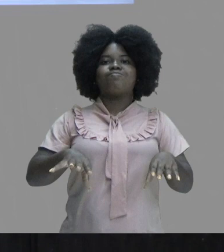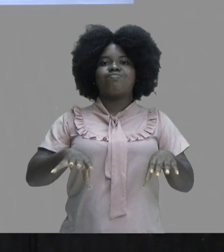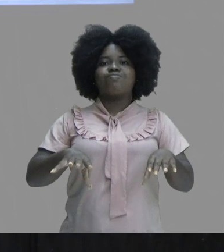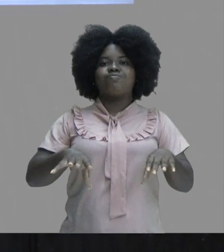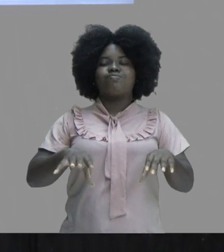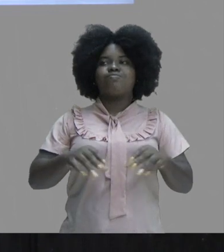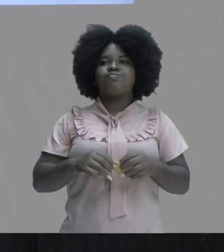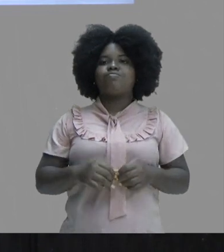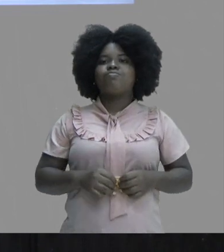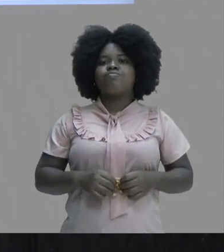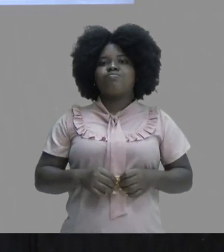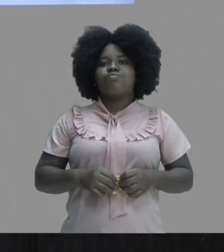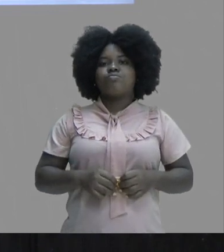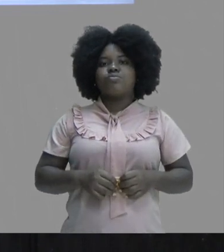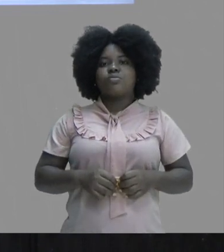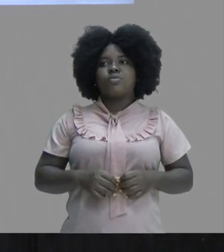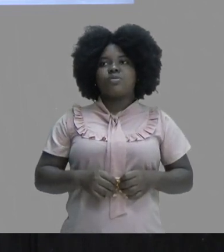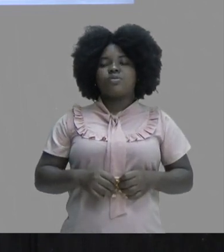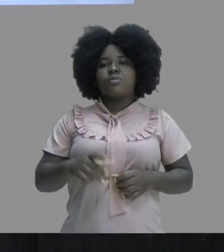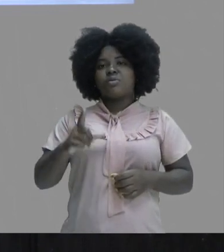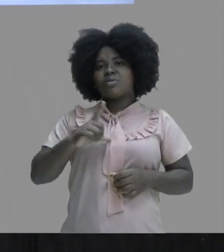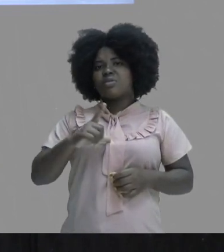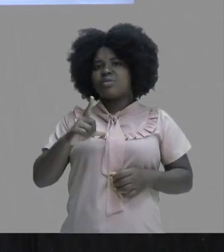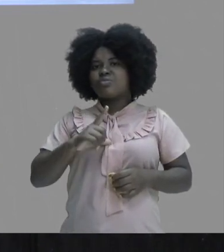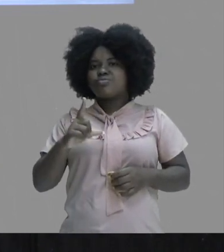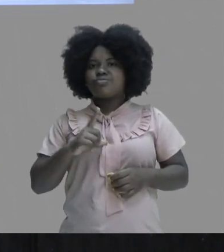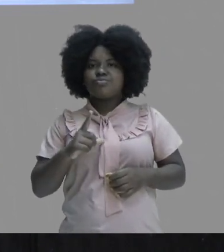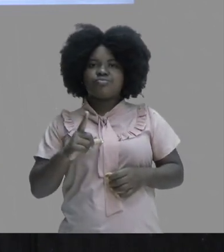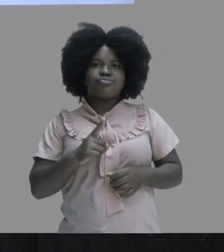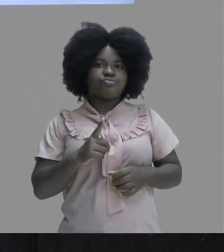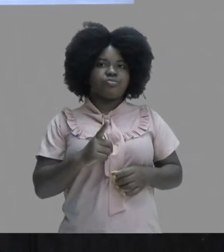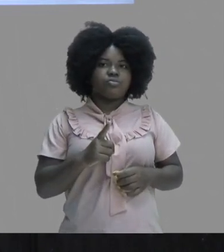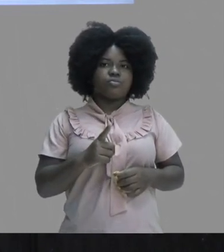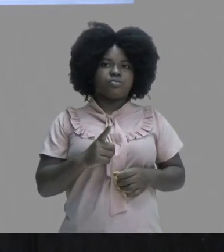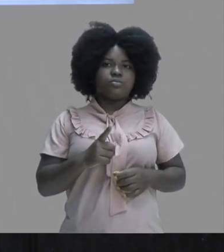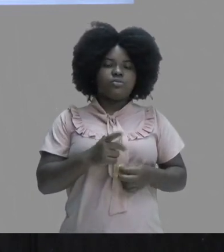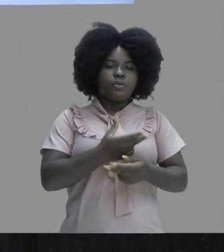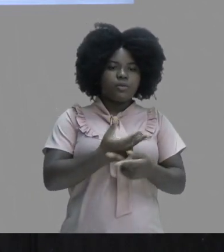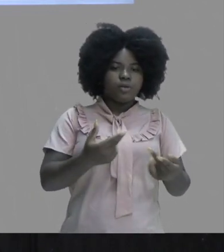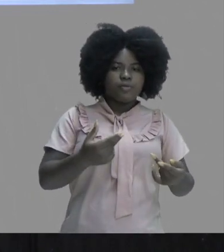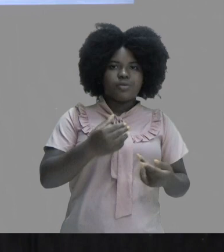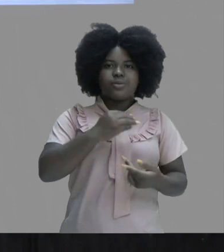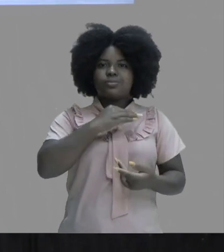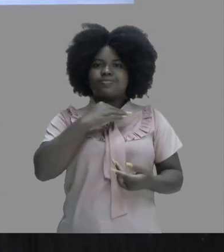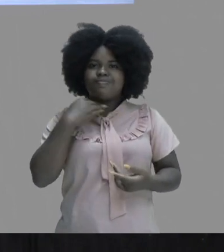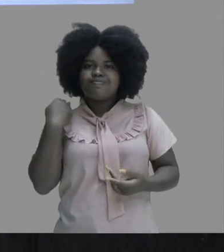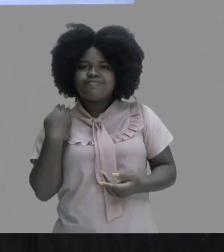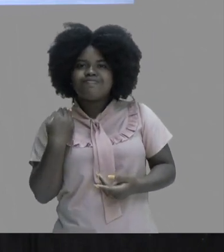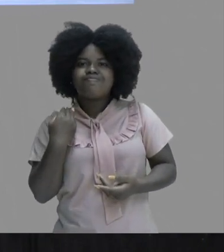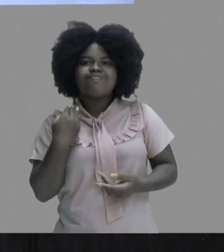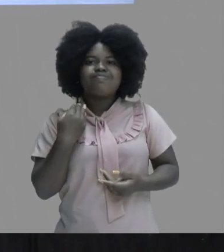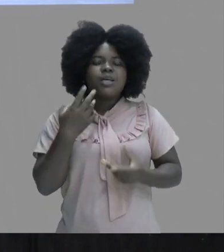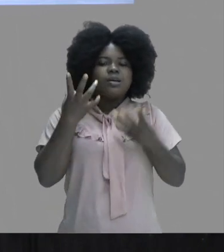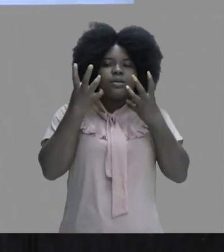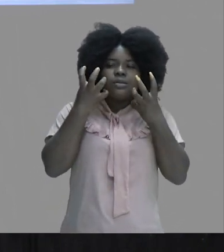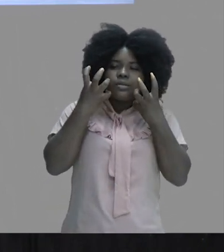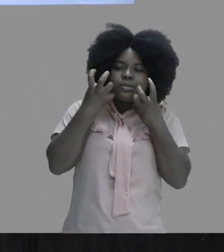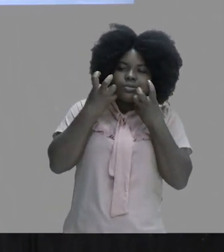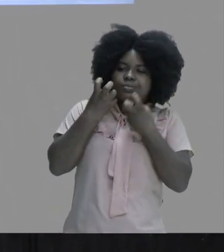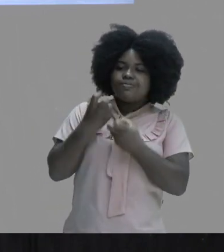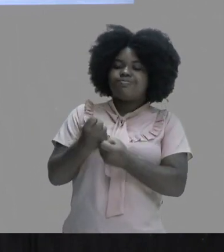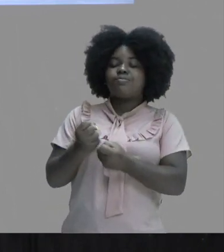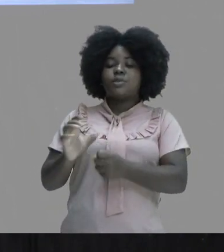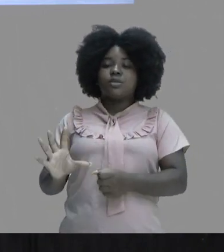concentração. Então existe essa série de denúncias, essas coisas que são completamente vergonhosas e graves